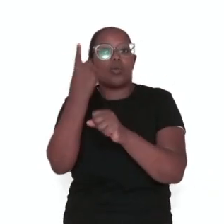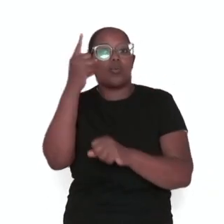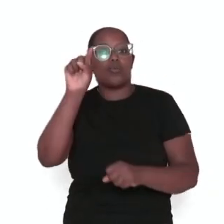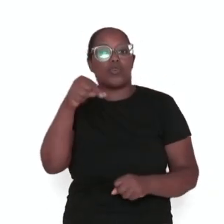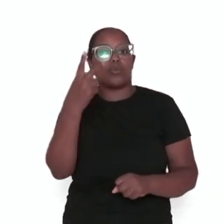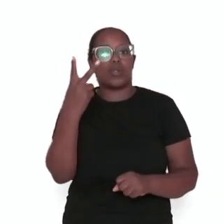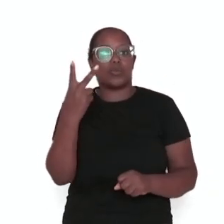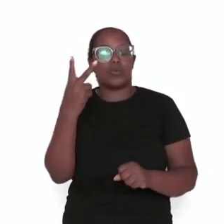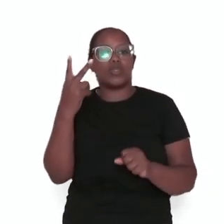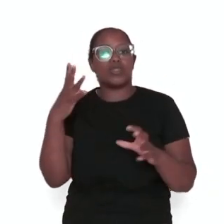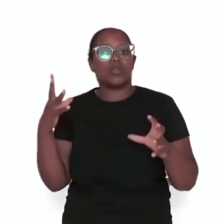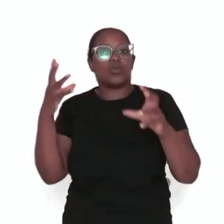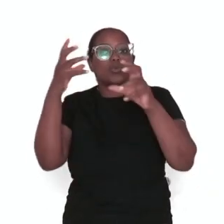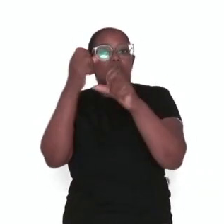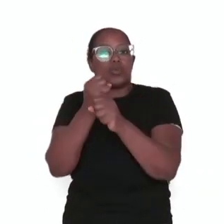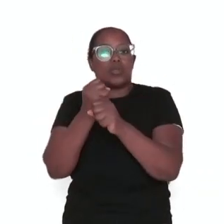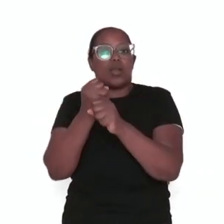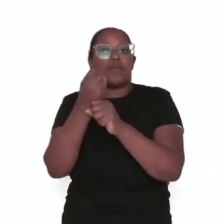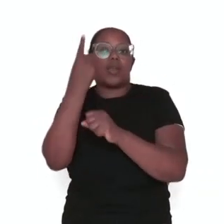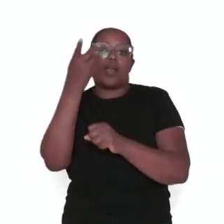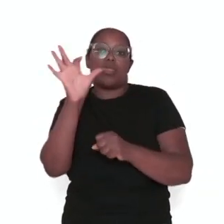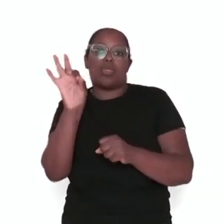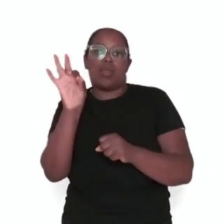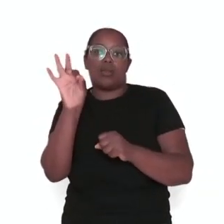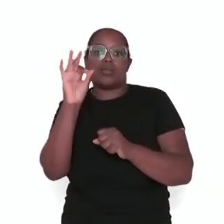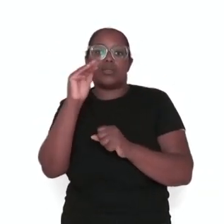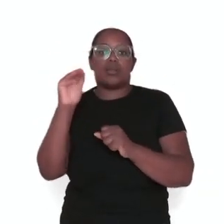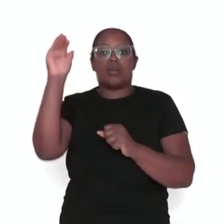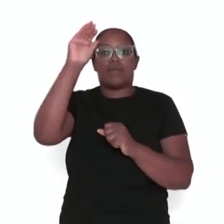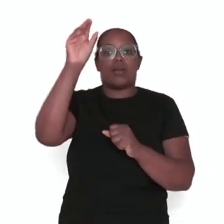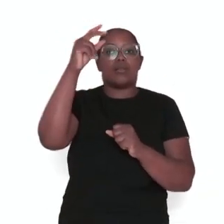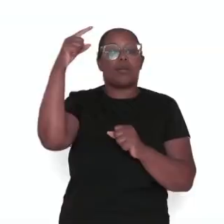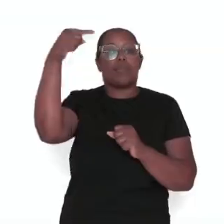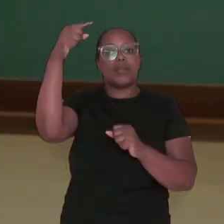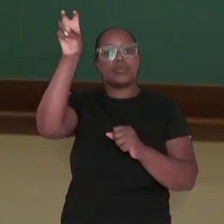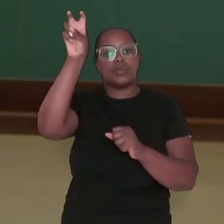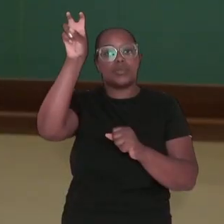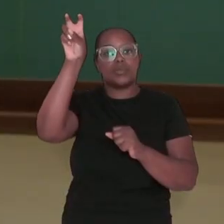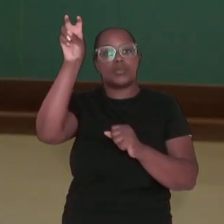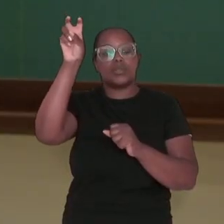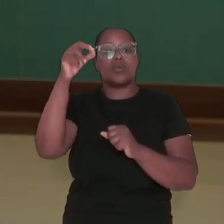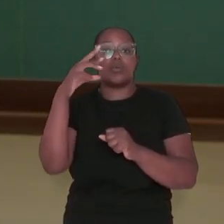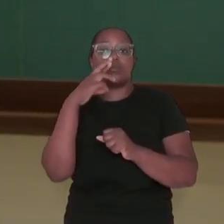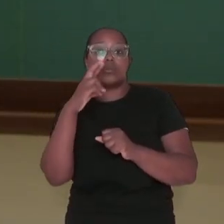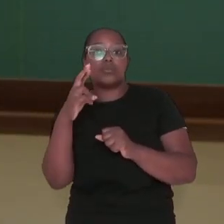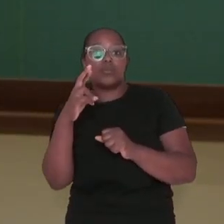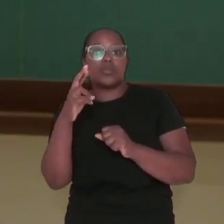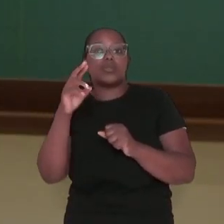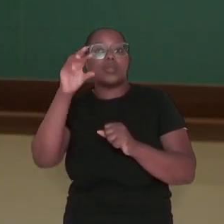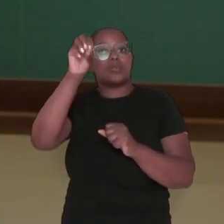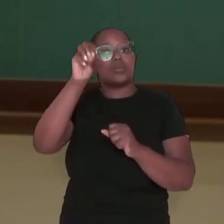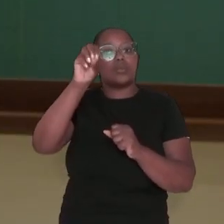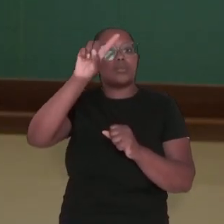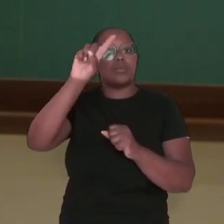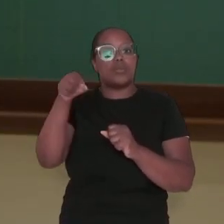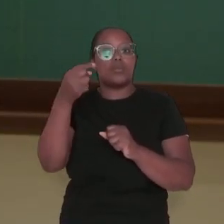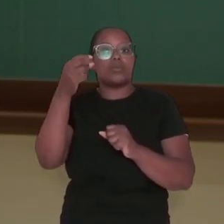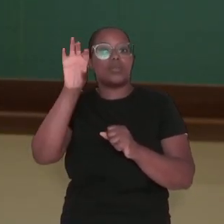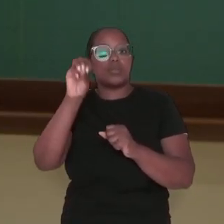multiplica 10 elevado na menos 5 na sua forma decimal. Resultado da multiplicação é